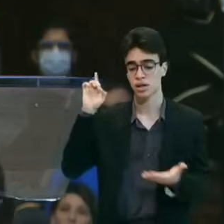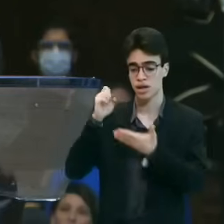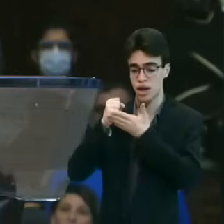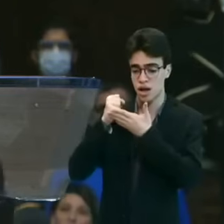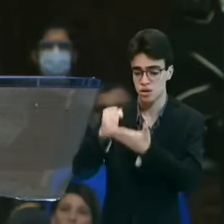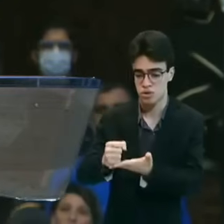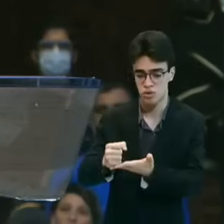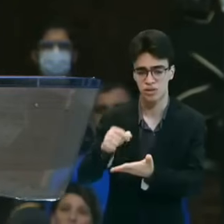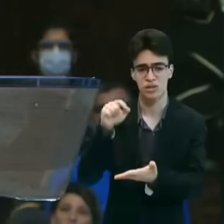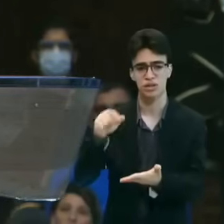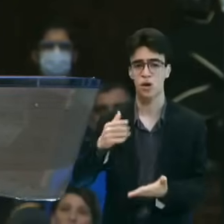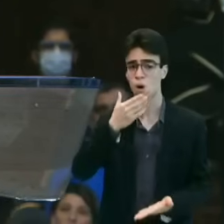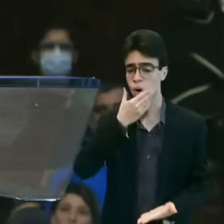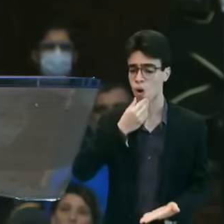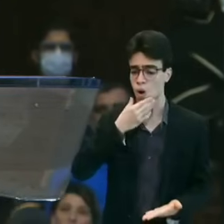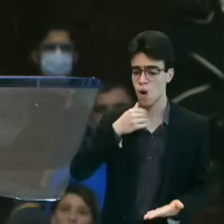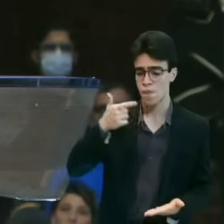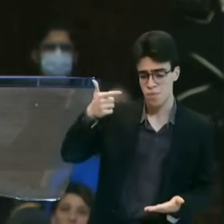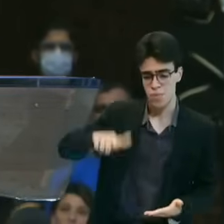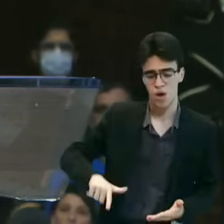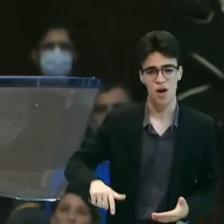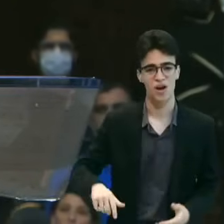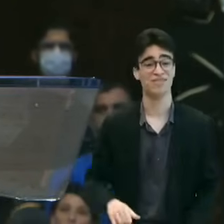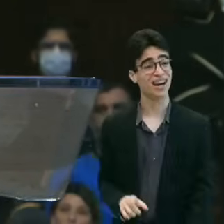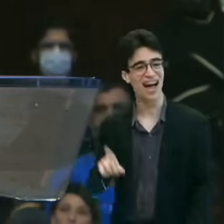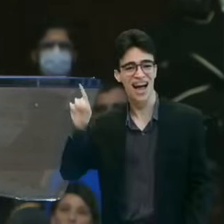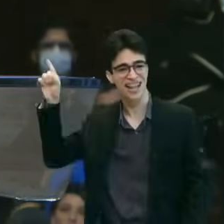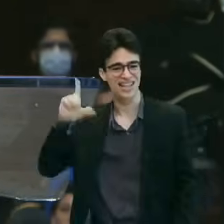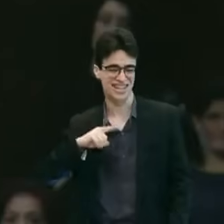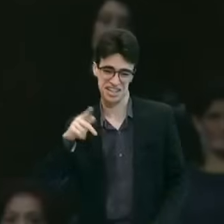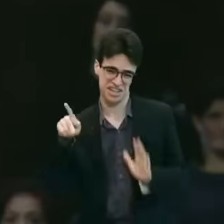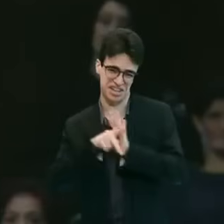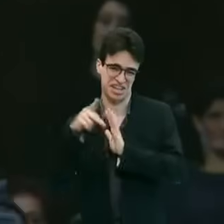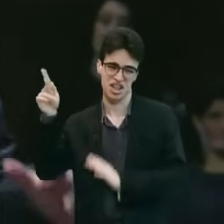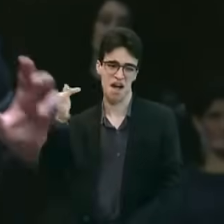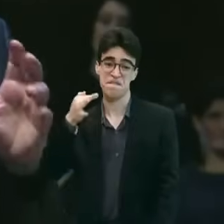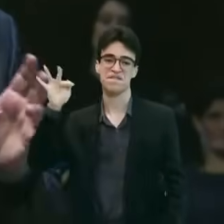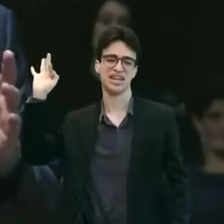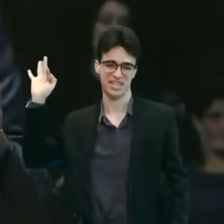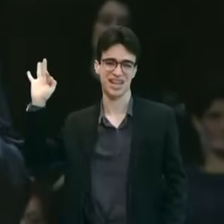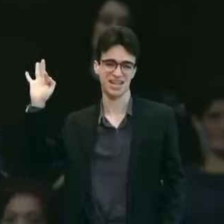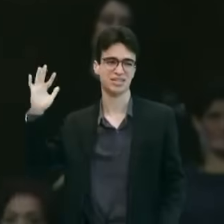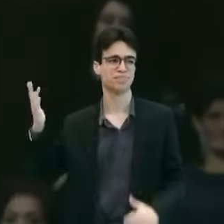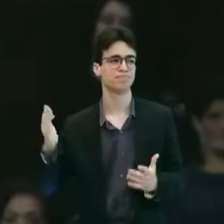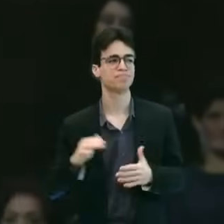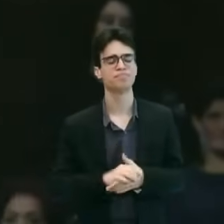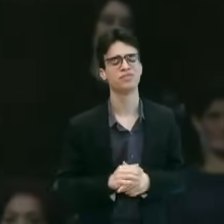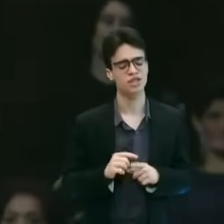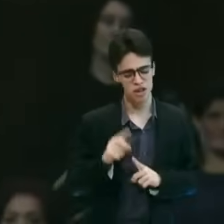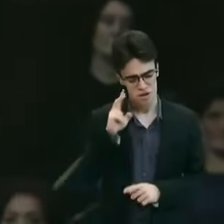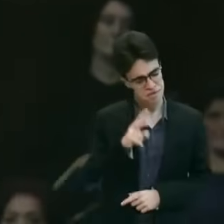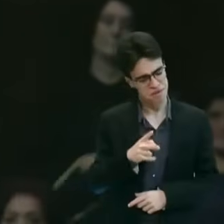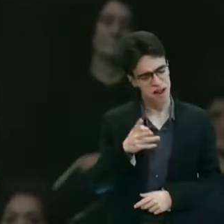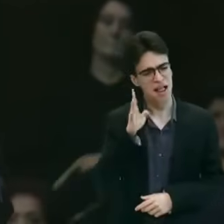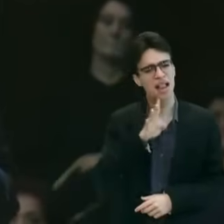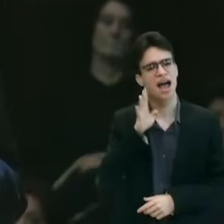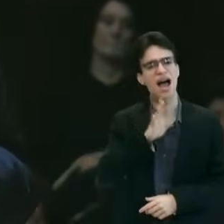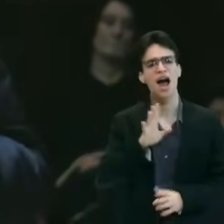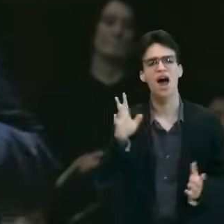segundo homem. Essa está na versão em francês. Eu achei muito interessante, né? E ela está dizendo assim: olha